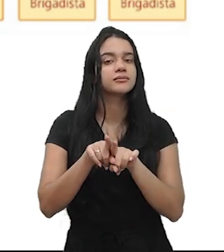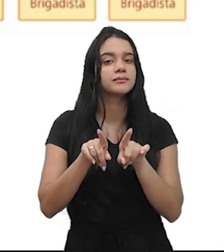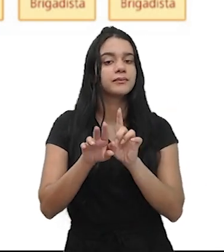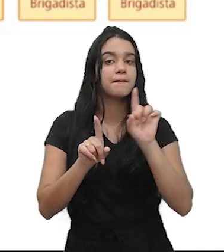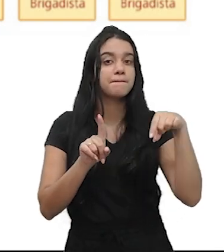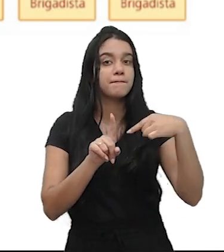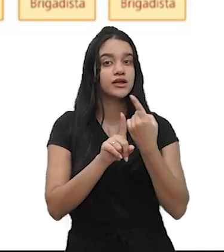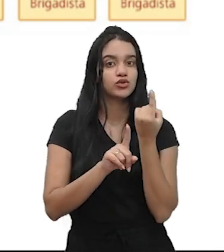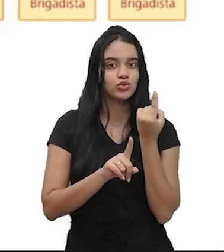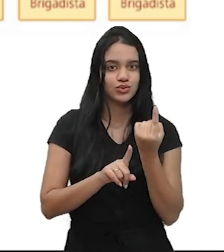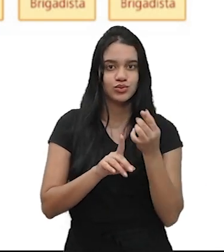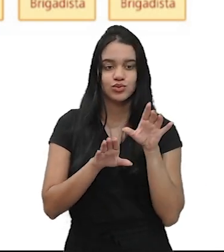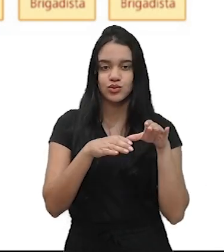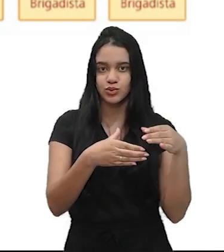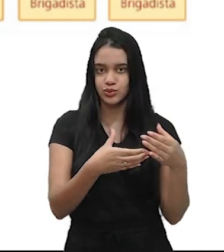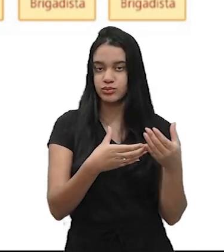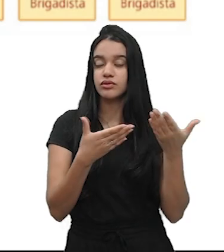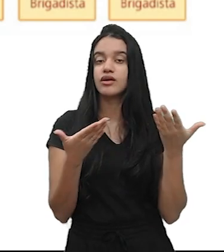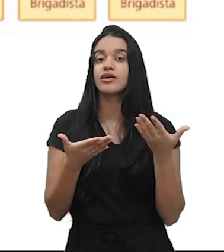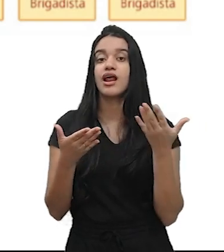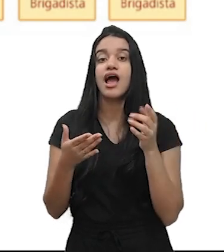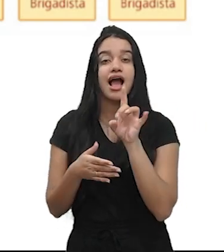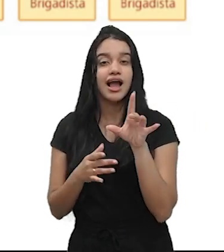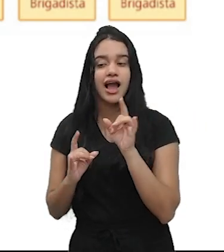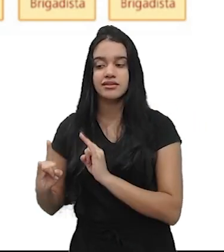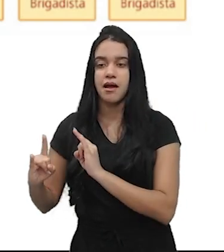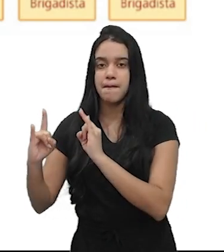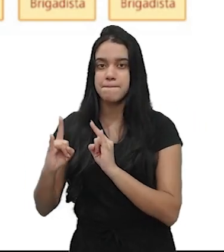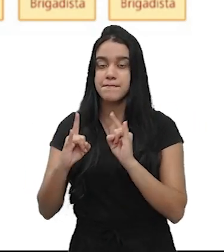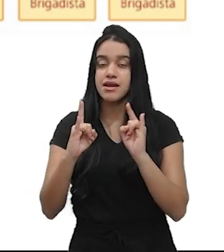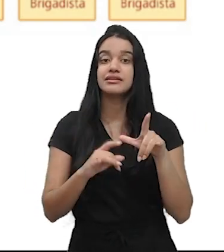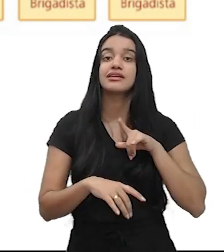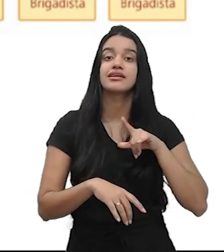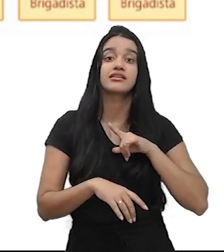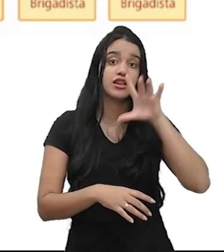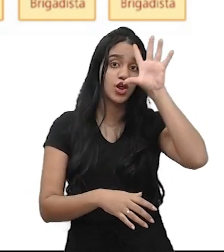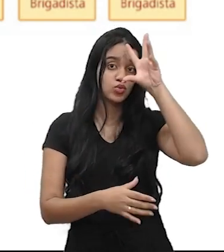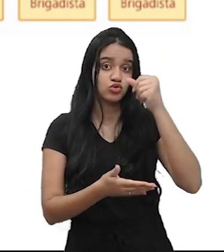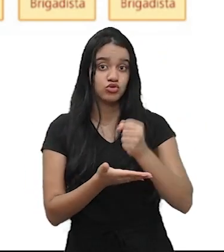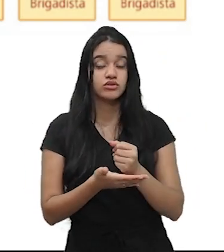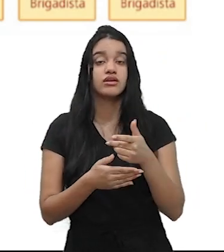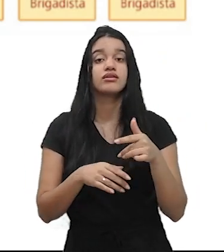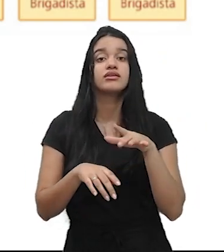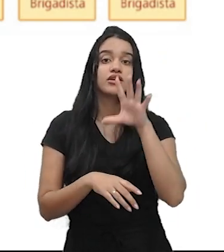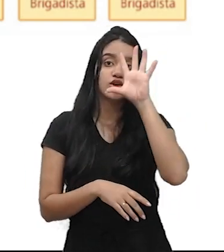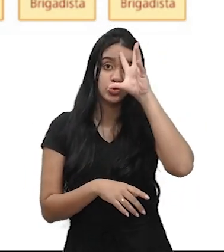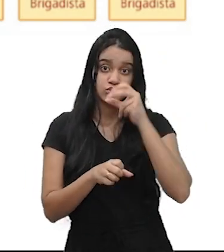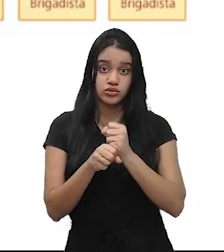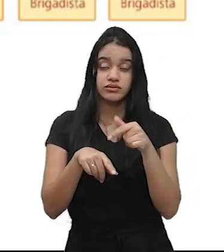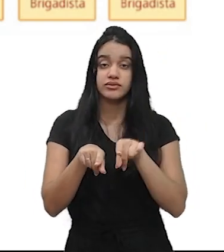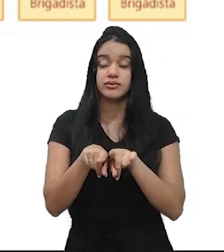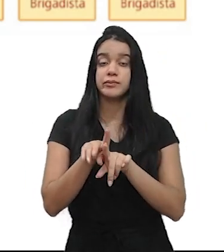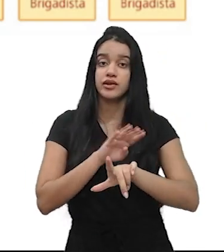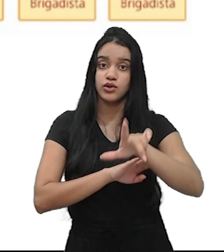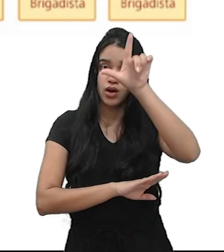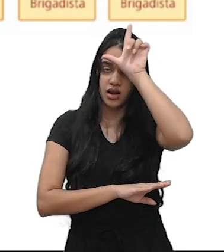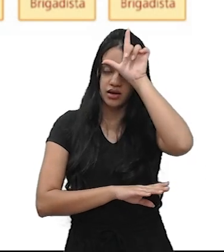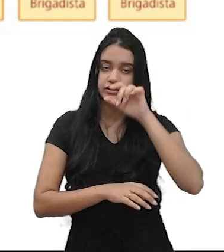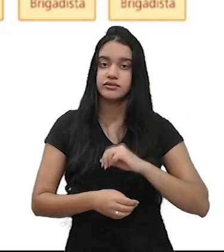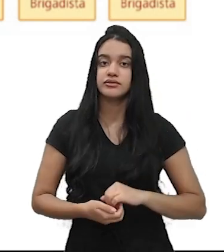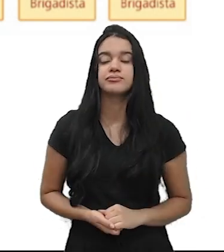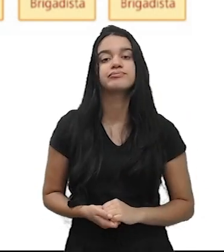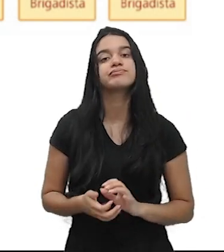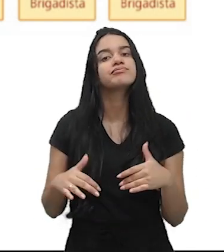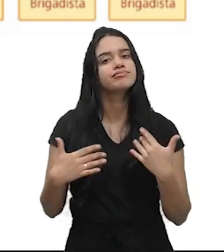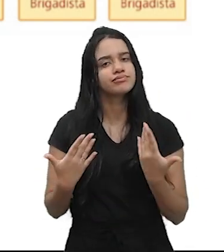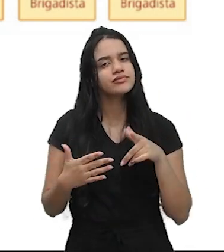brigadista, tá? Então, por prédio, a gente tem que ter o chefe, o líder e, nesse exemplo, 3 brigadistas, ok?